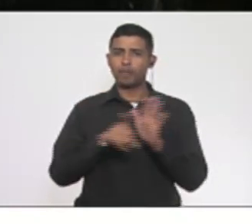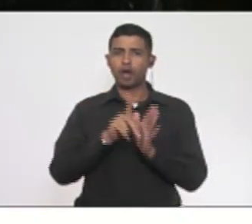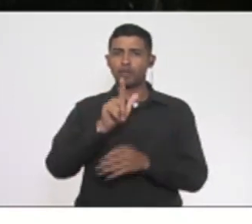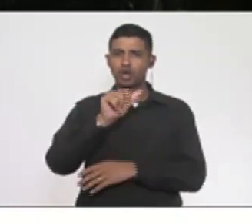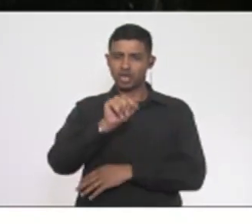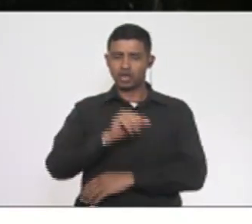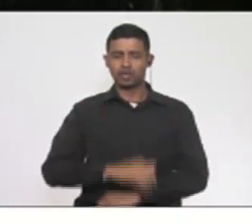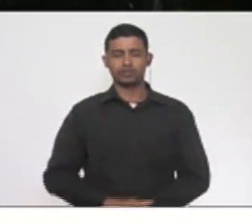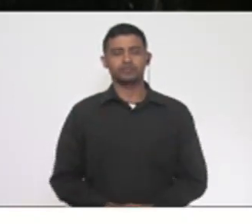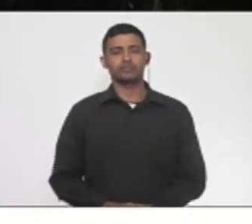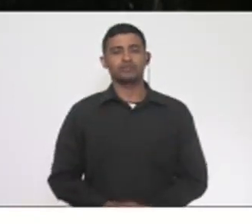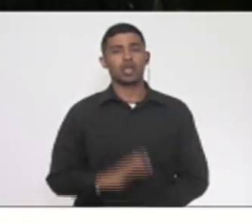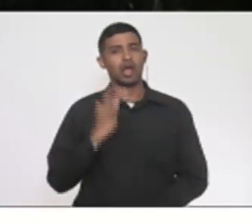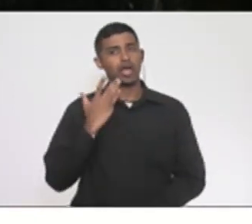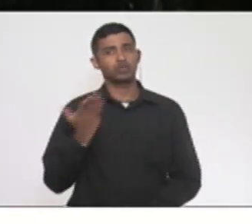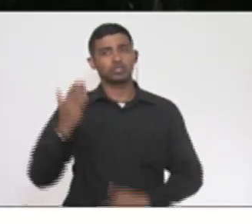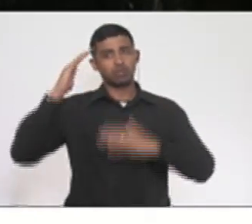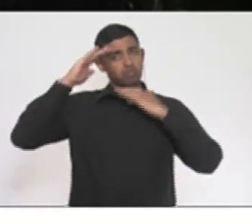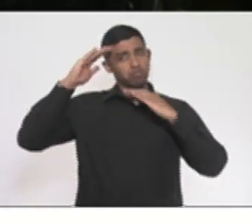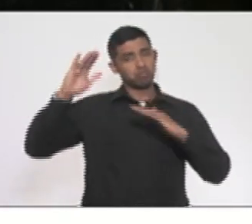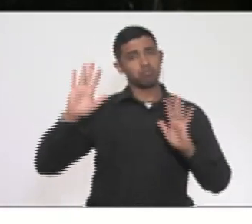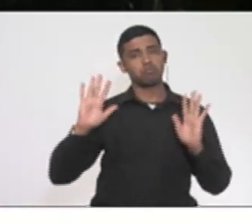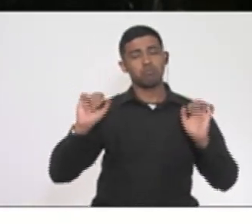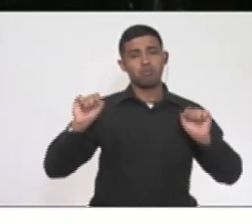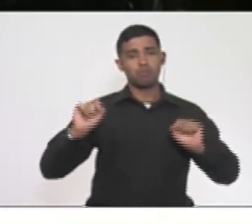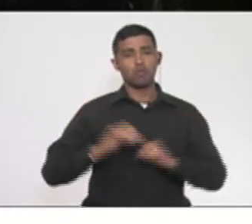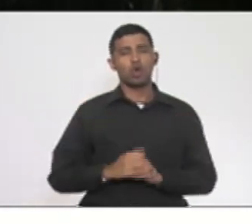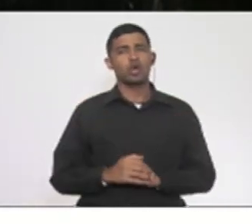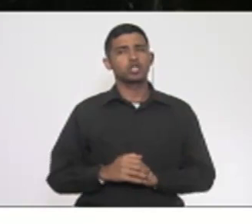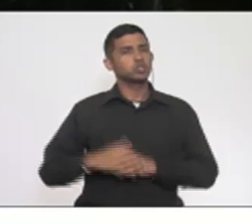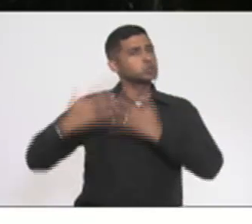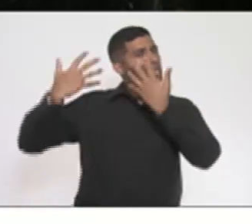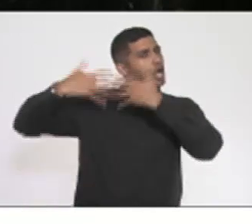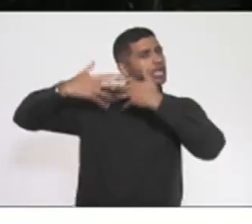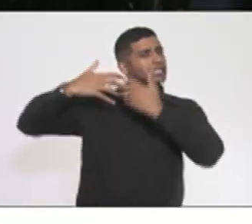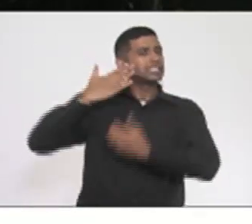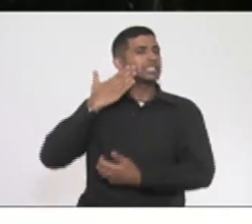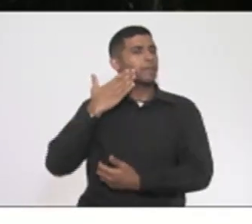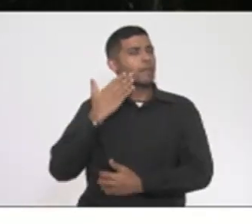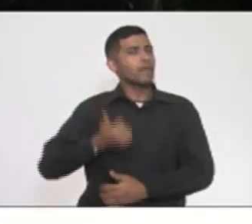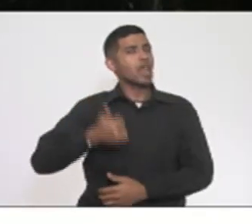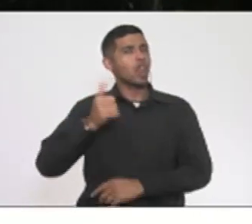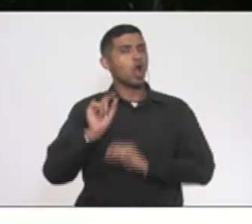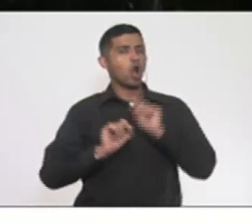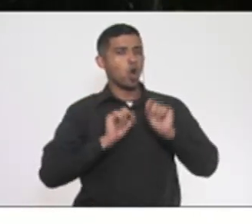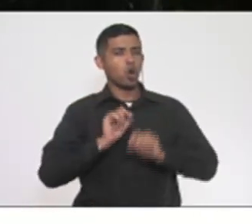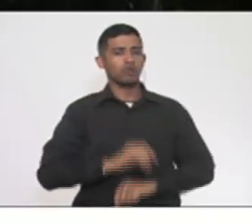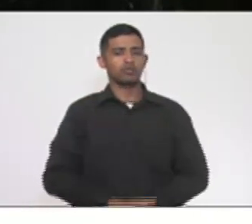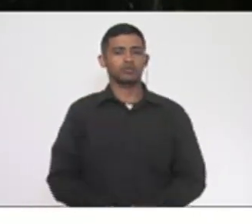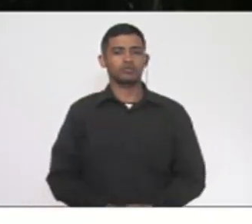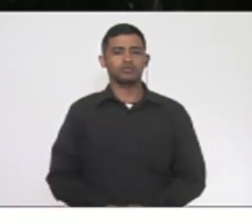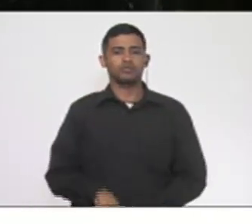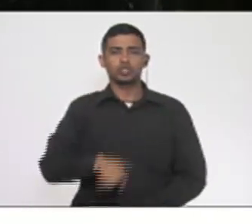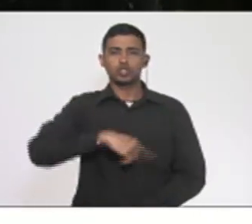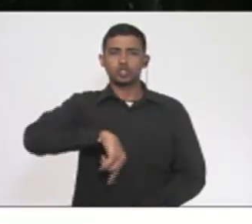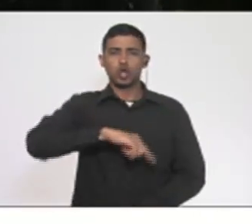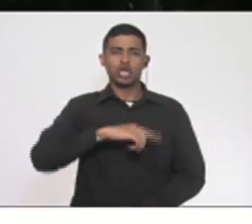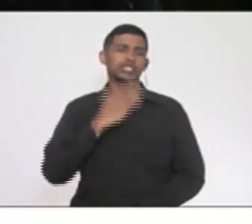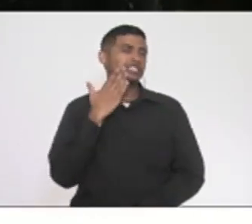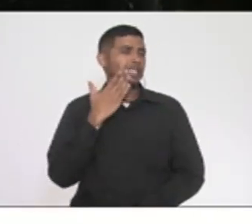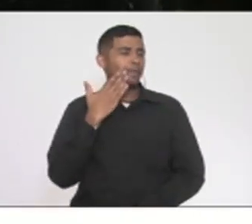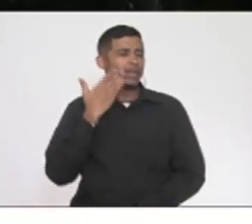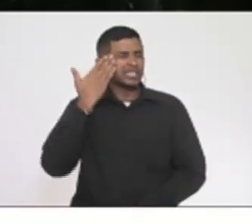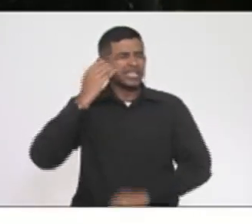que aí Vossa Excelência poderia raciocinar o que é melhor. Ou fazemos isso oficiosamente, entender o que